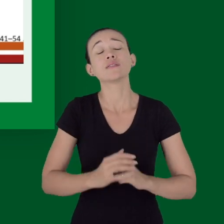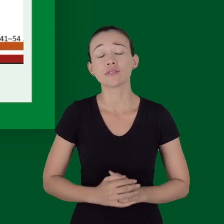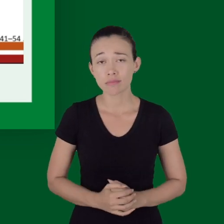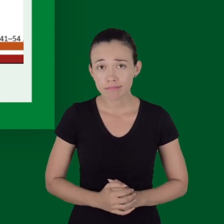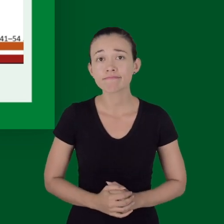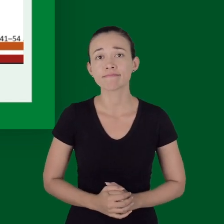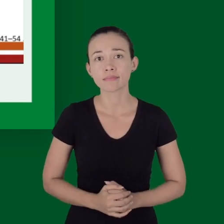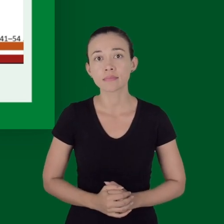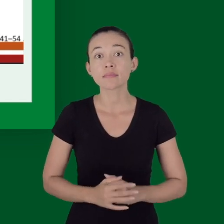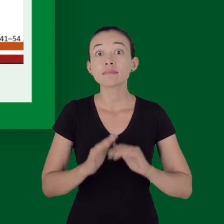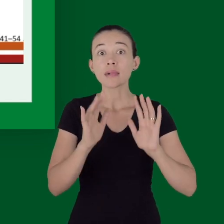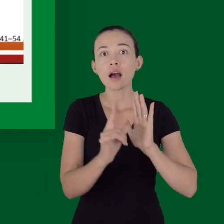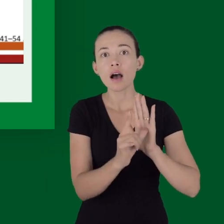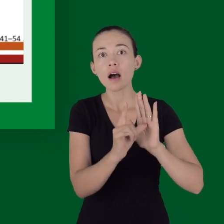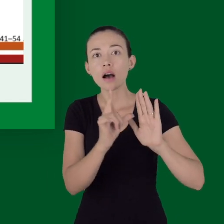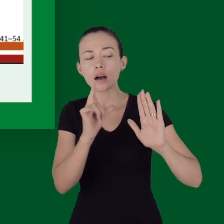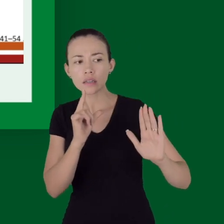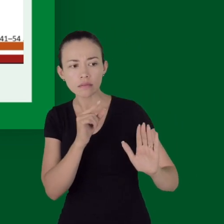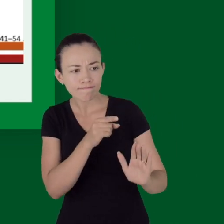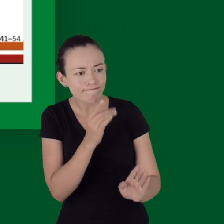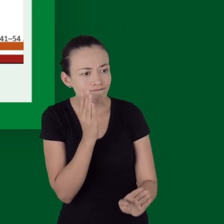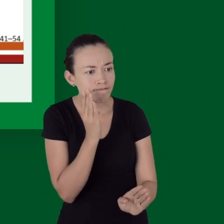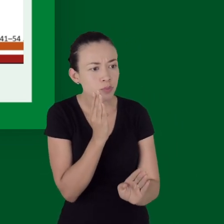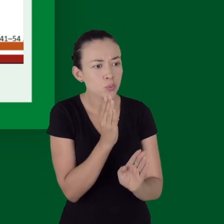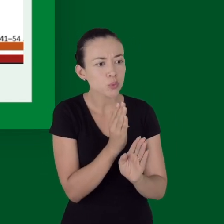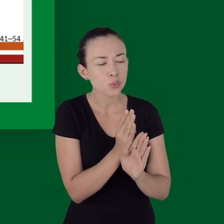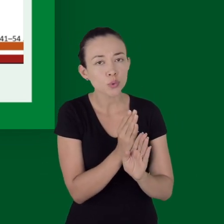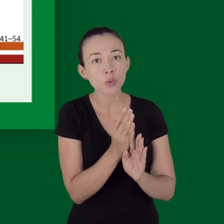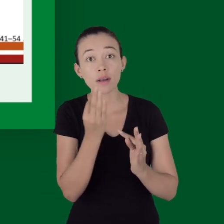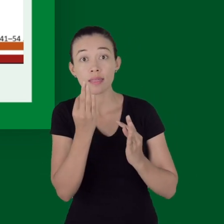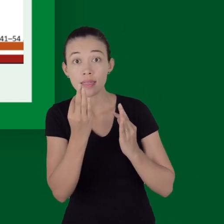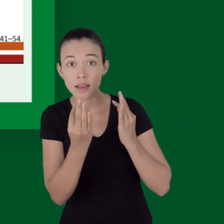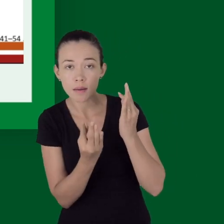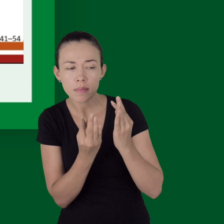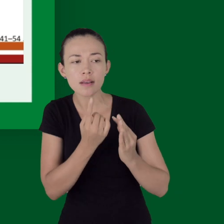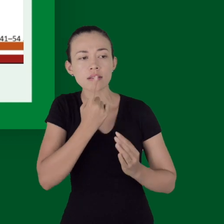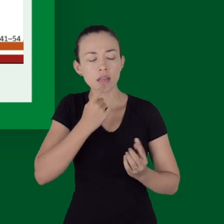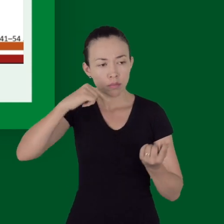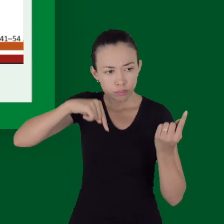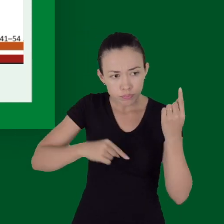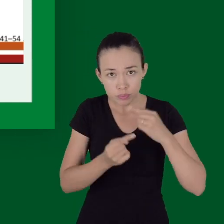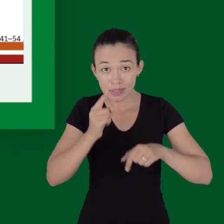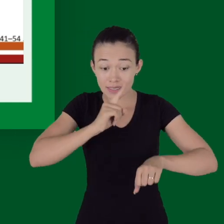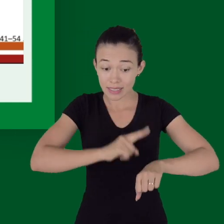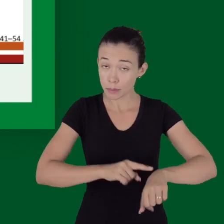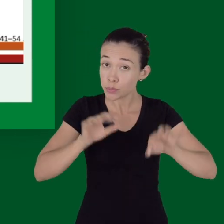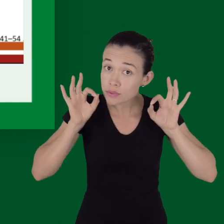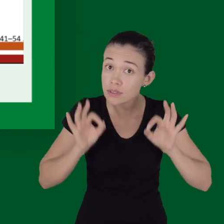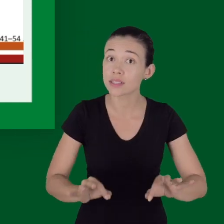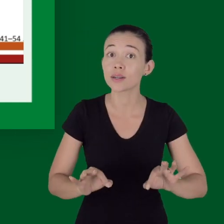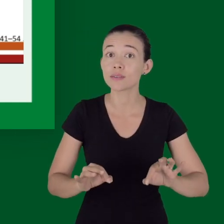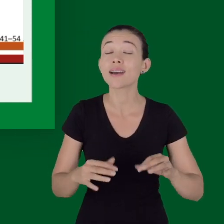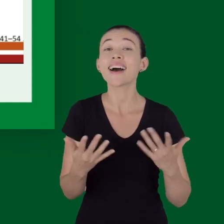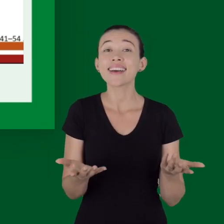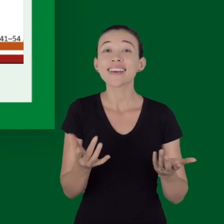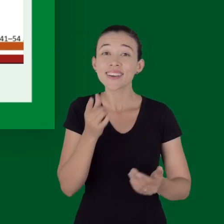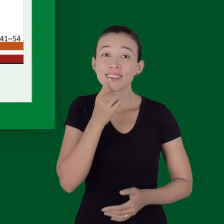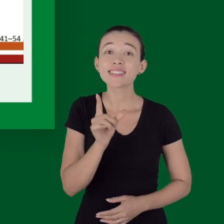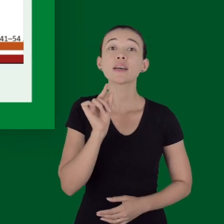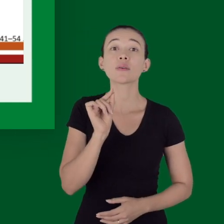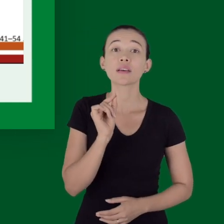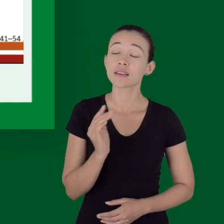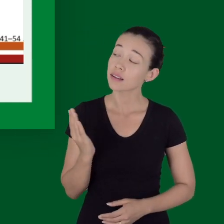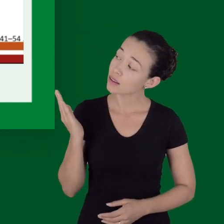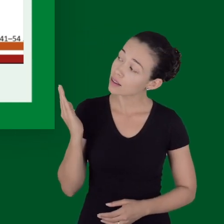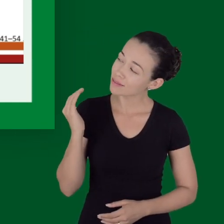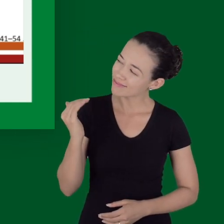né? Se o diagnóstico é feito precocemente e tem uma terapia de reperfusão no tempo adequado,